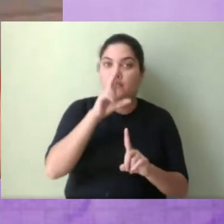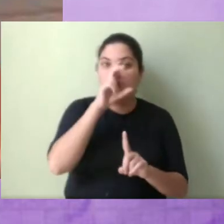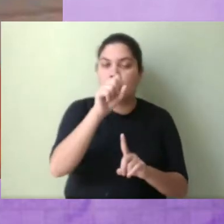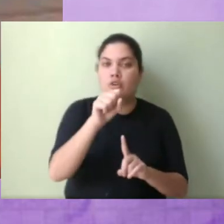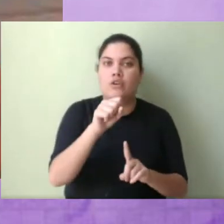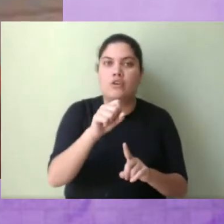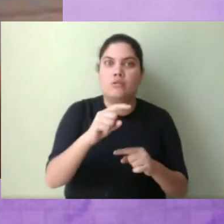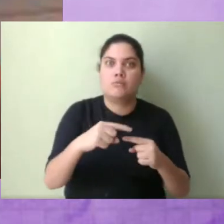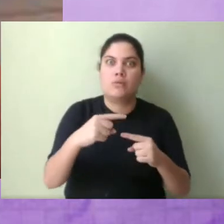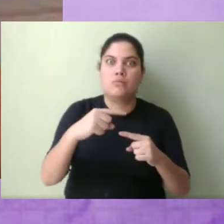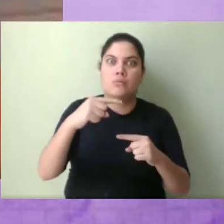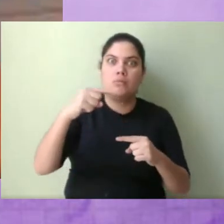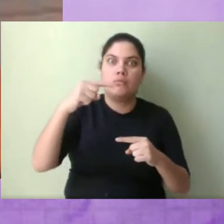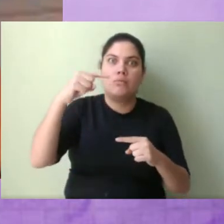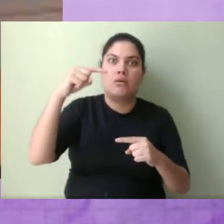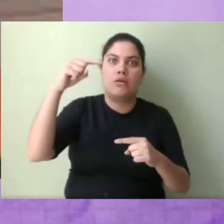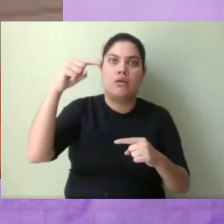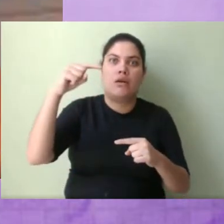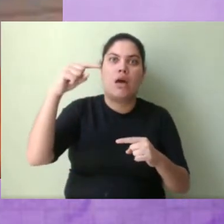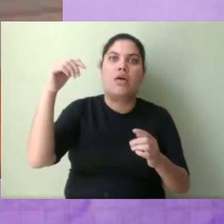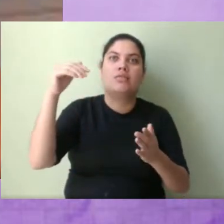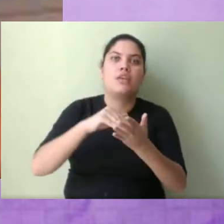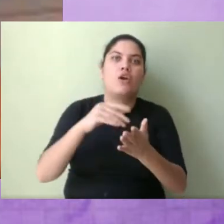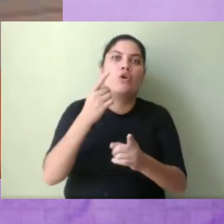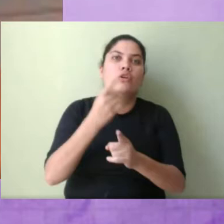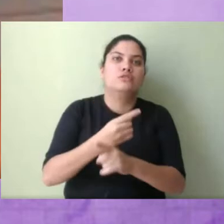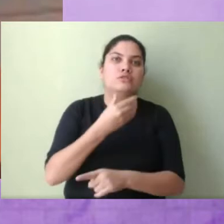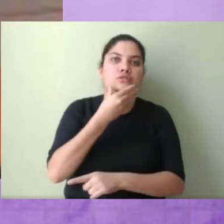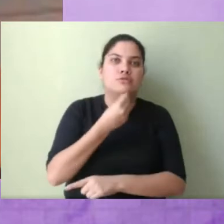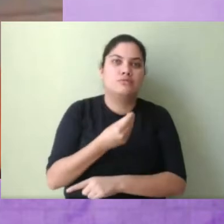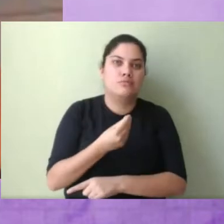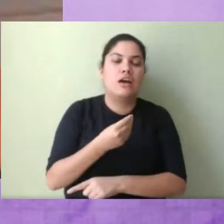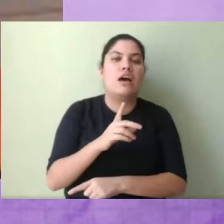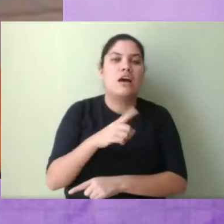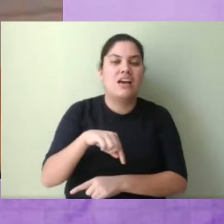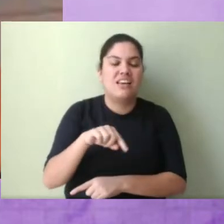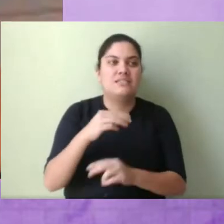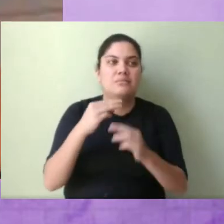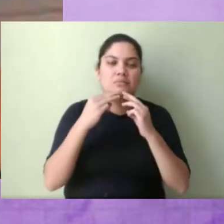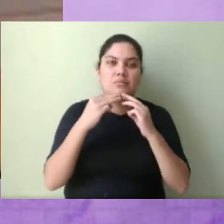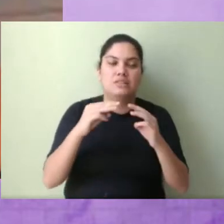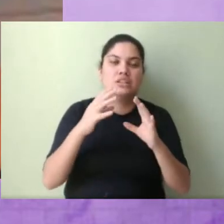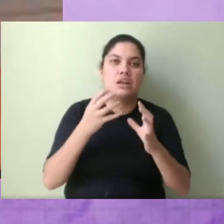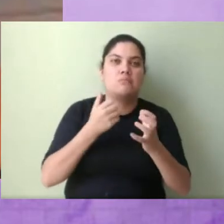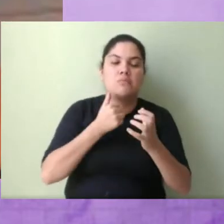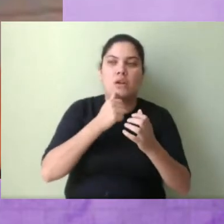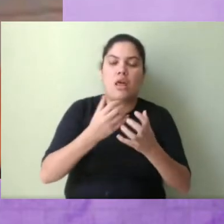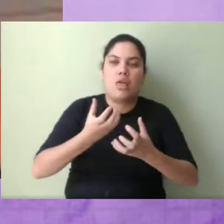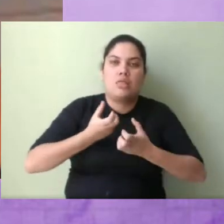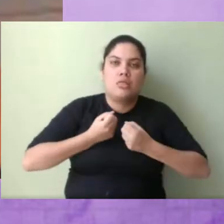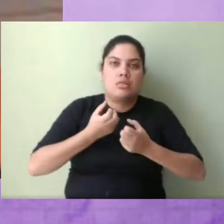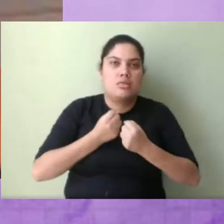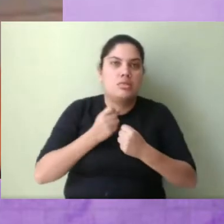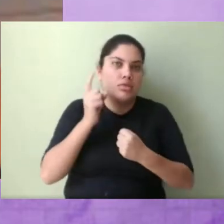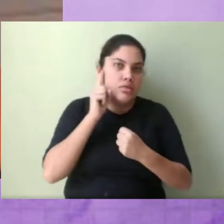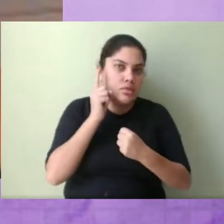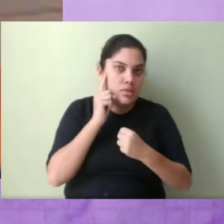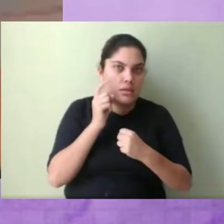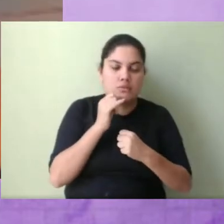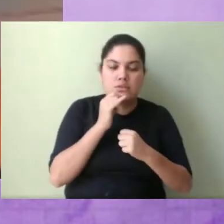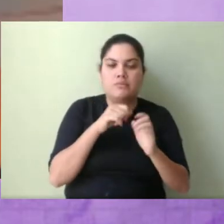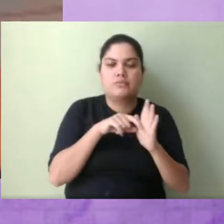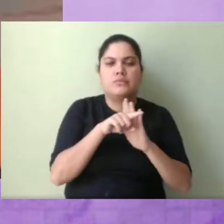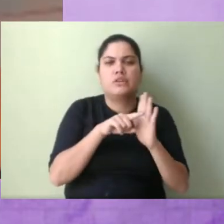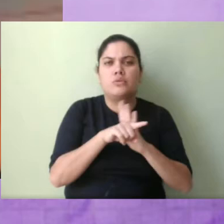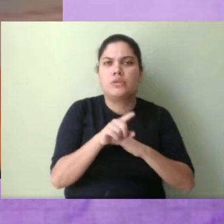e ela desmancha, dela vira Cinderela. Então, até quando você constrói um personagem forte, ela vai ter um momento que parece que ela tá